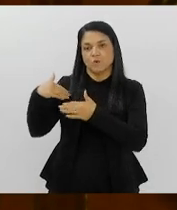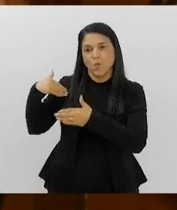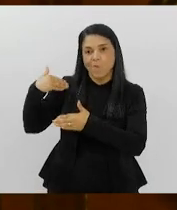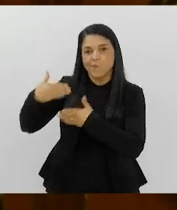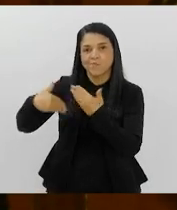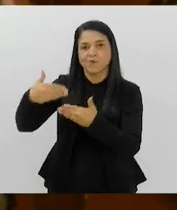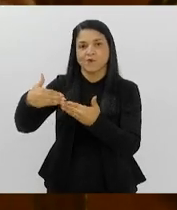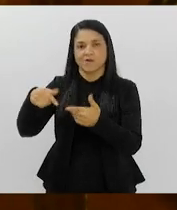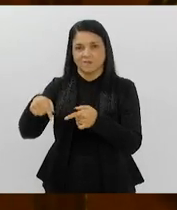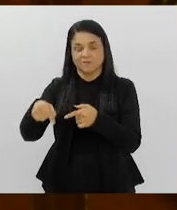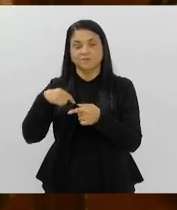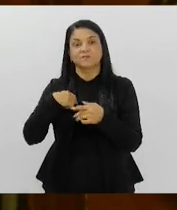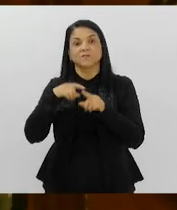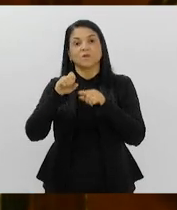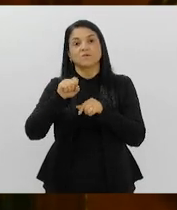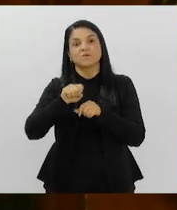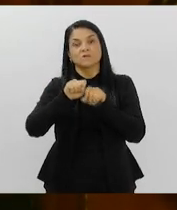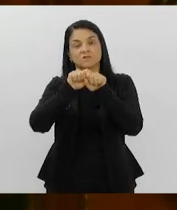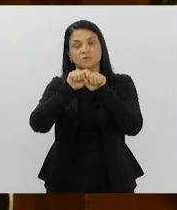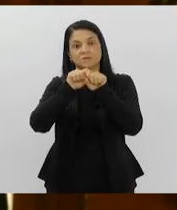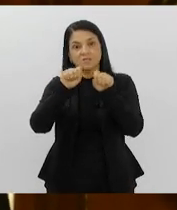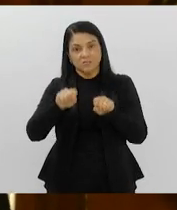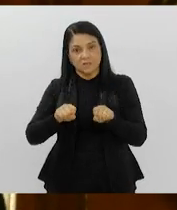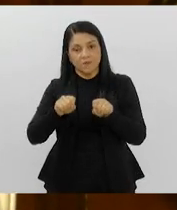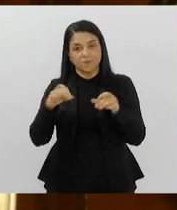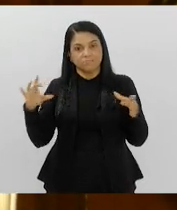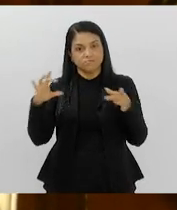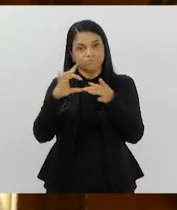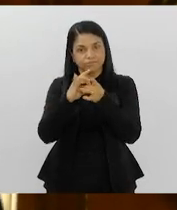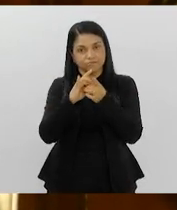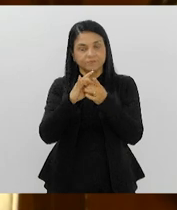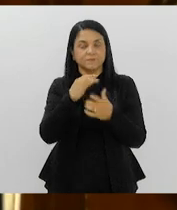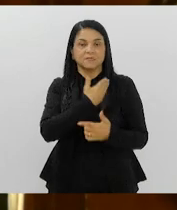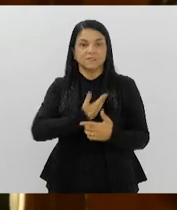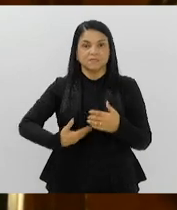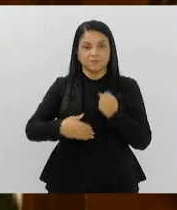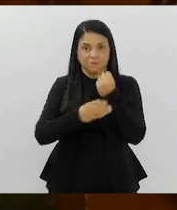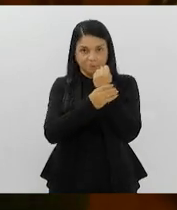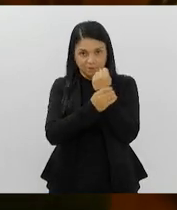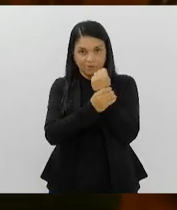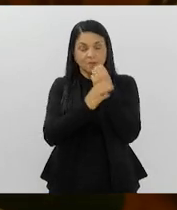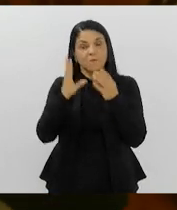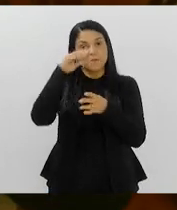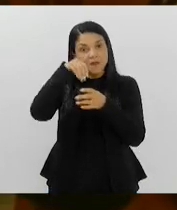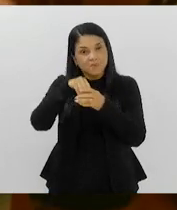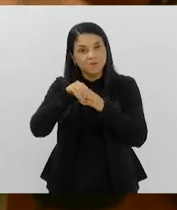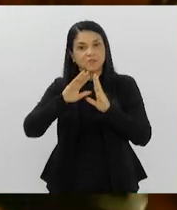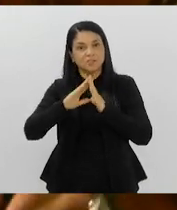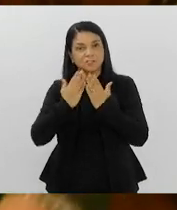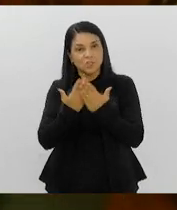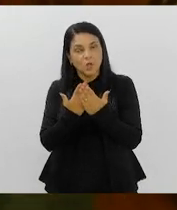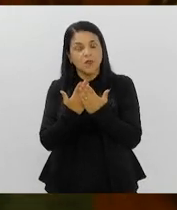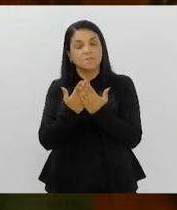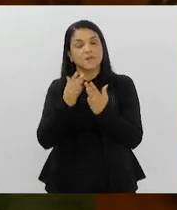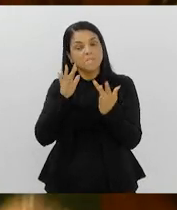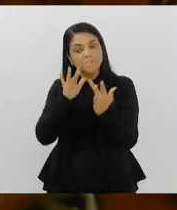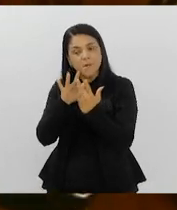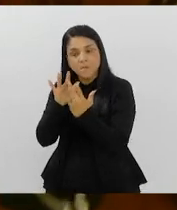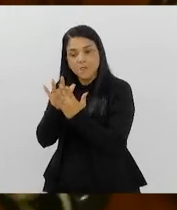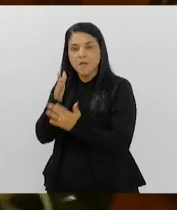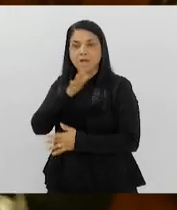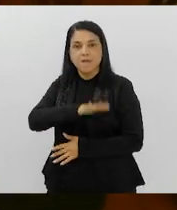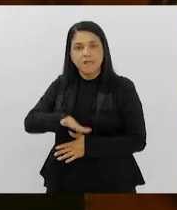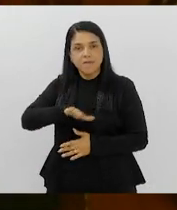os sistemas integrados de segurança pública para dentro do ambiente escolar, para gerar uma aproximação com a criança,